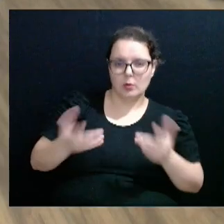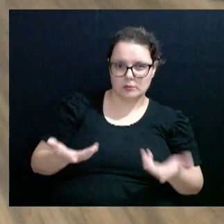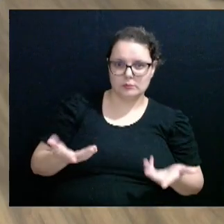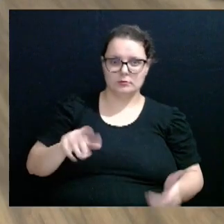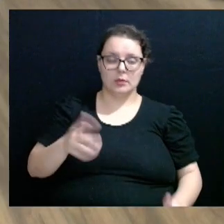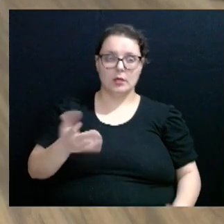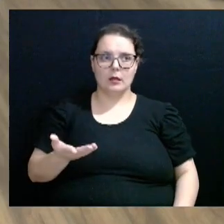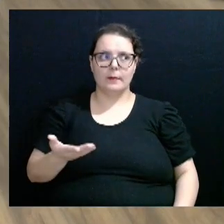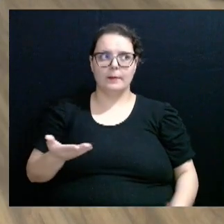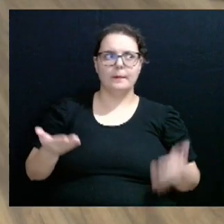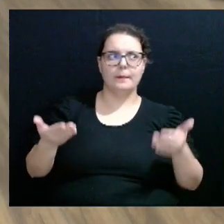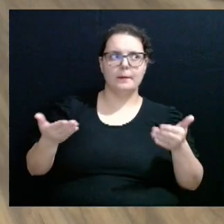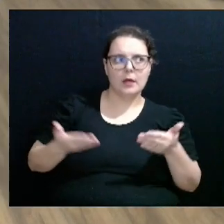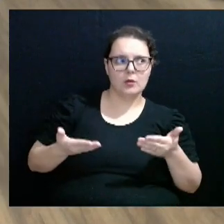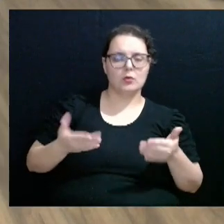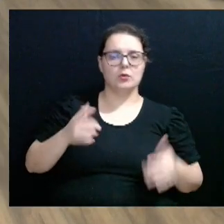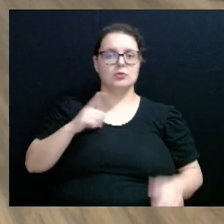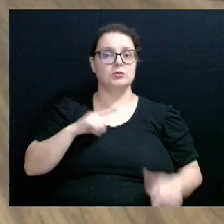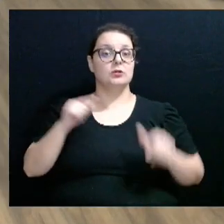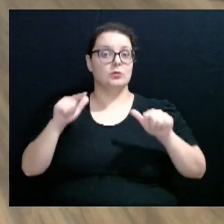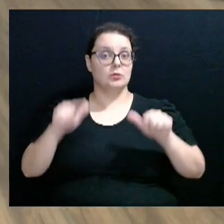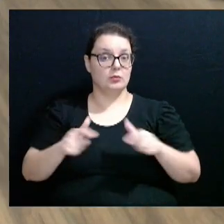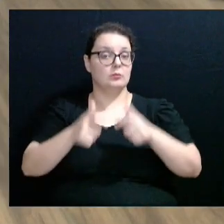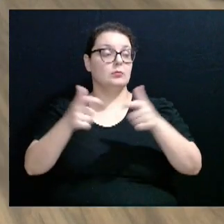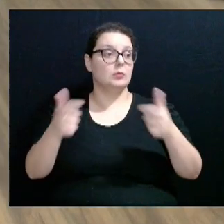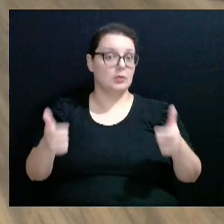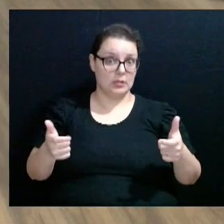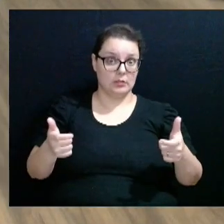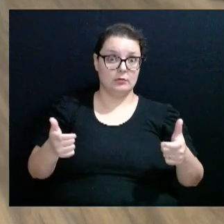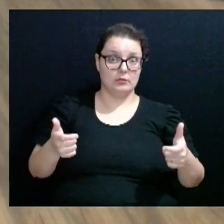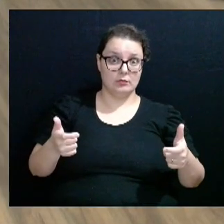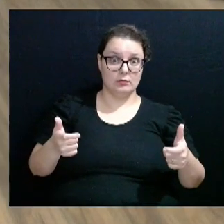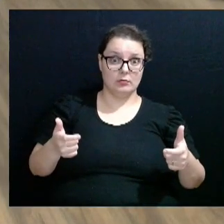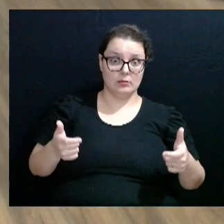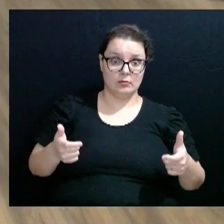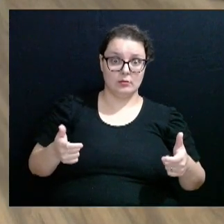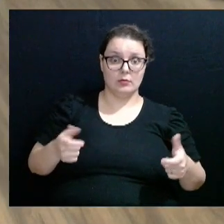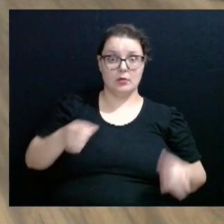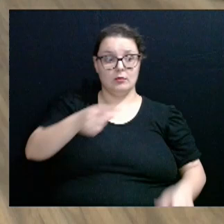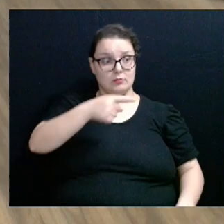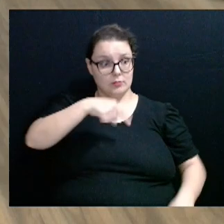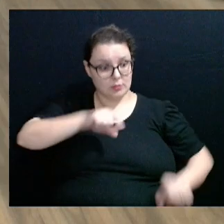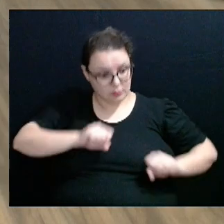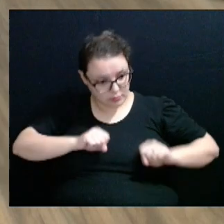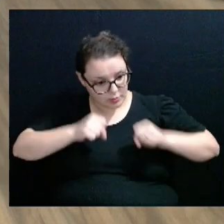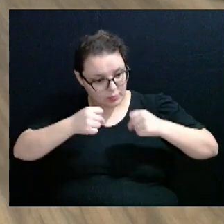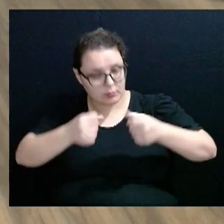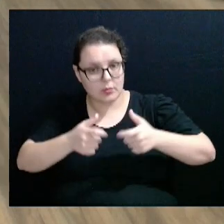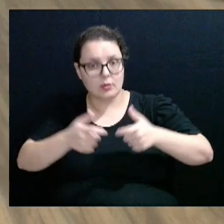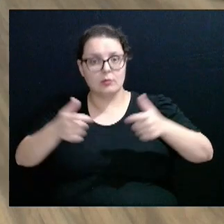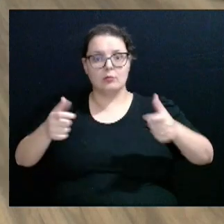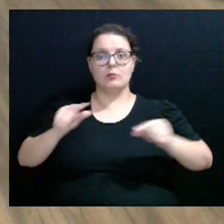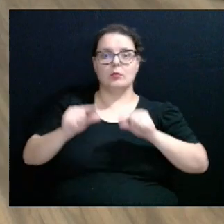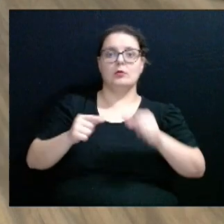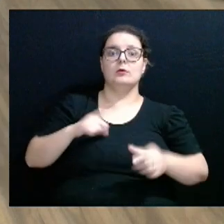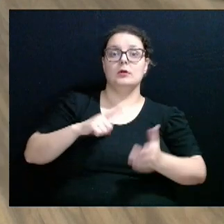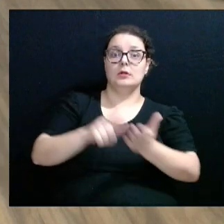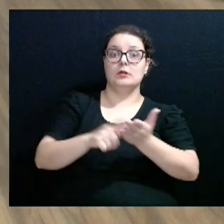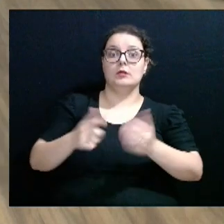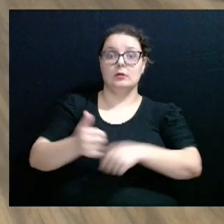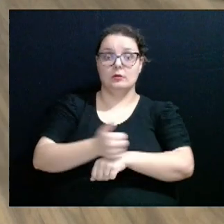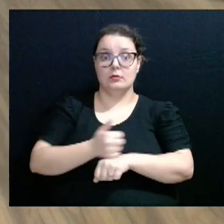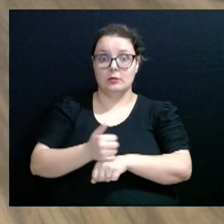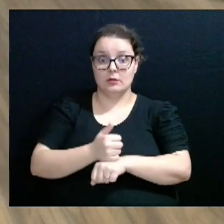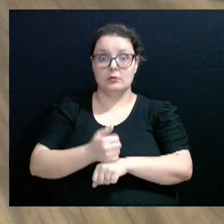gente tem um espaço maior. Vocês conquistaram esse espaço um pouco maior, a gente tem jornalistas negros